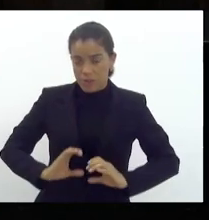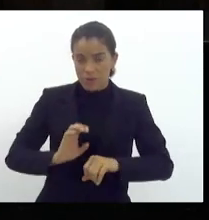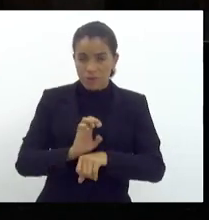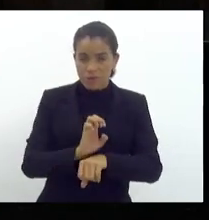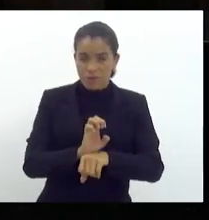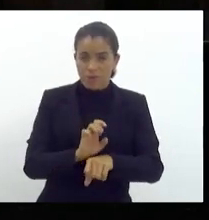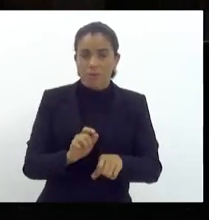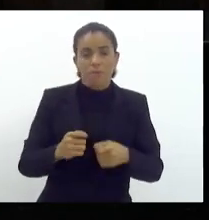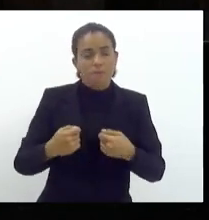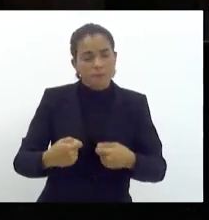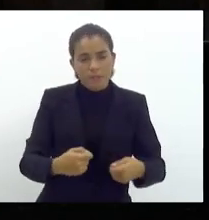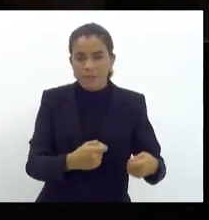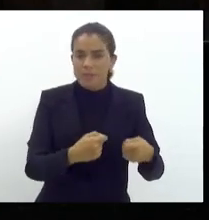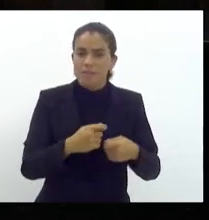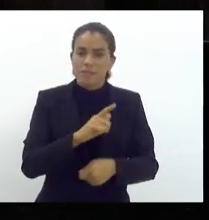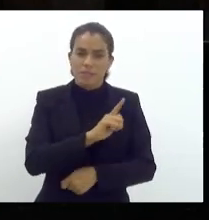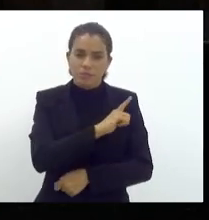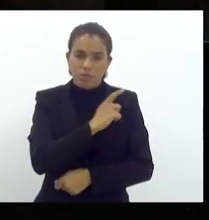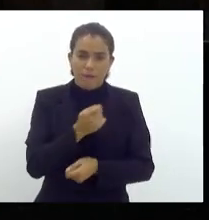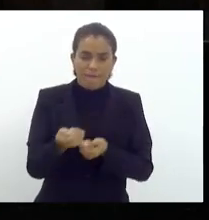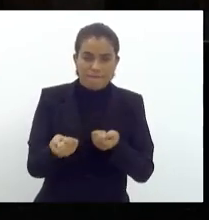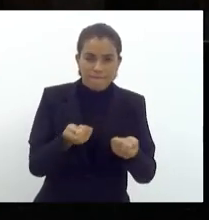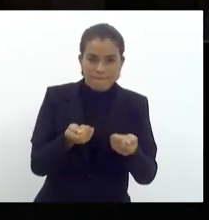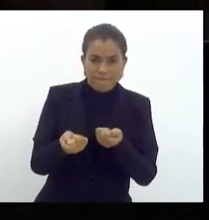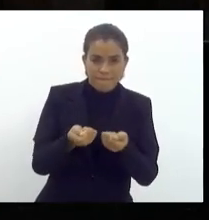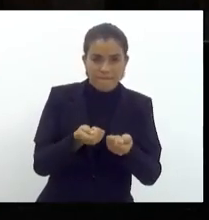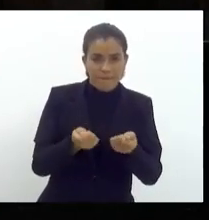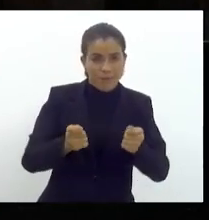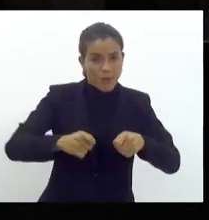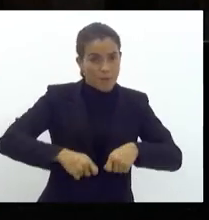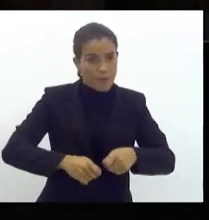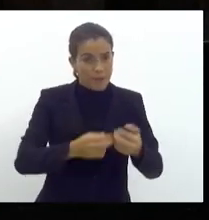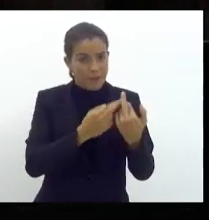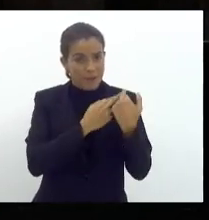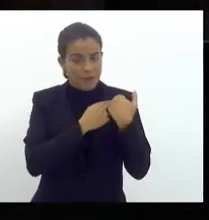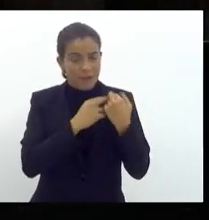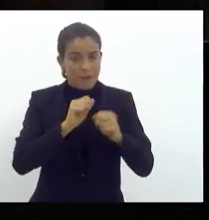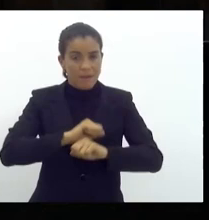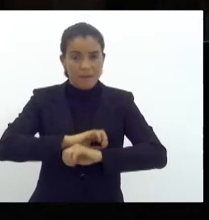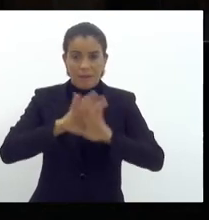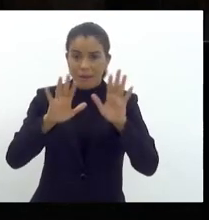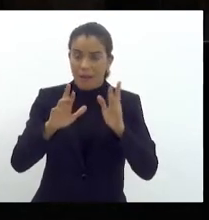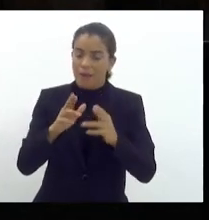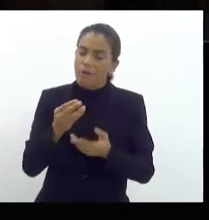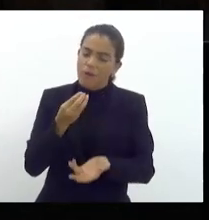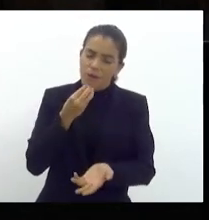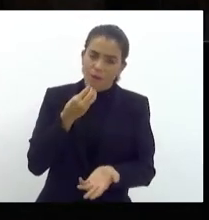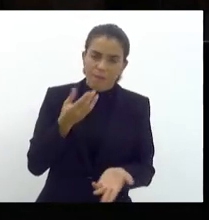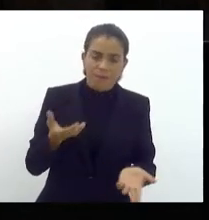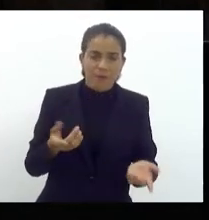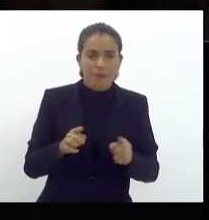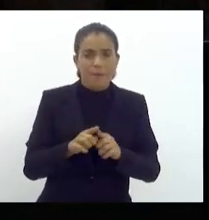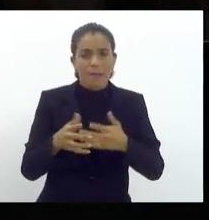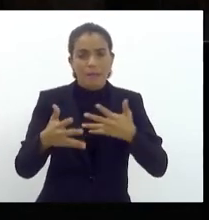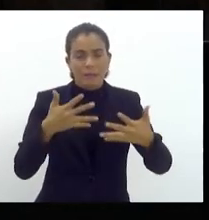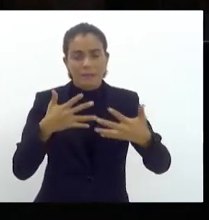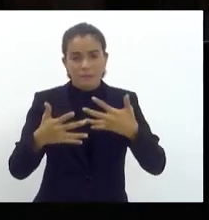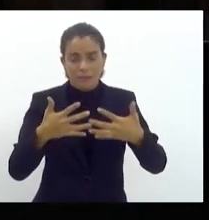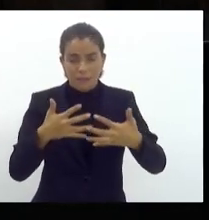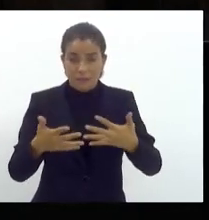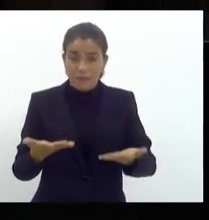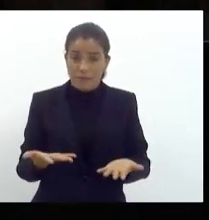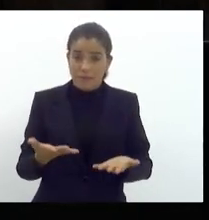tem que ser gerido de forma competente e Clara com responsabilidade e Transparência